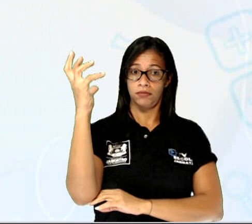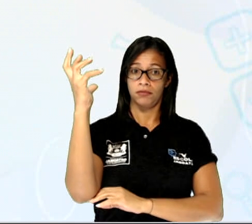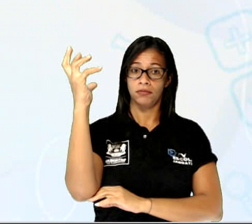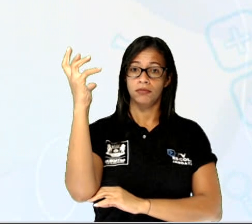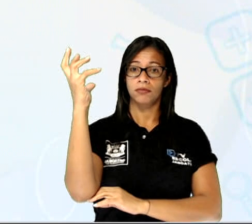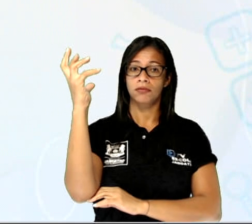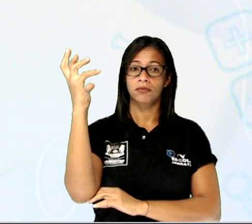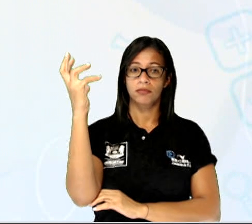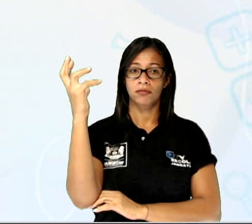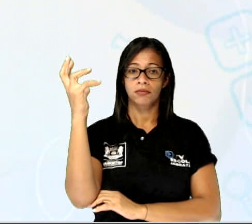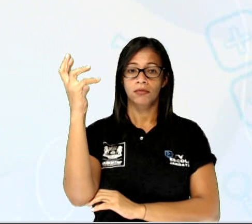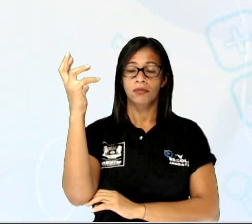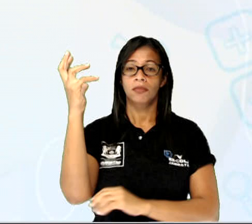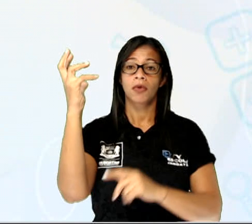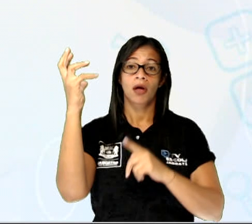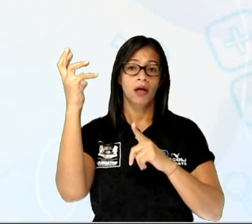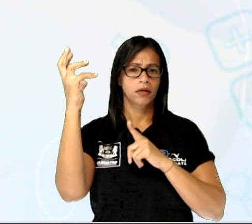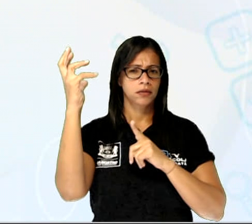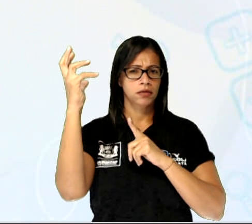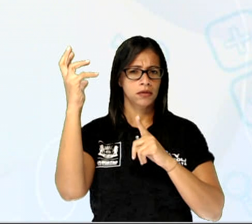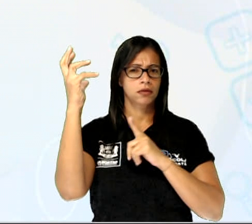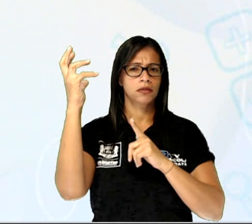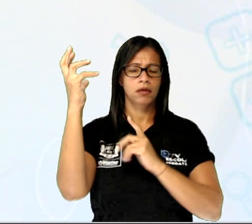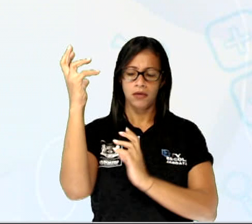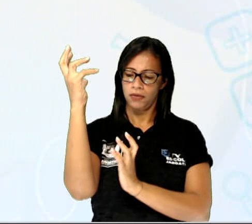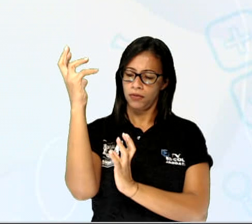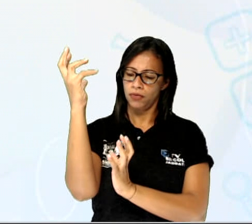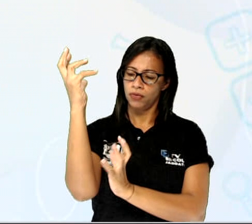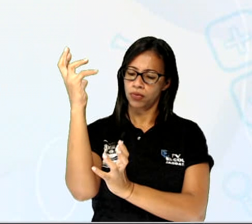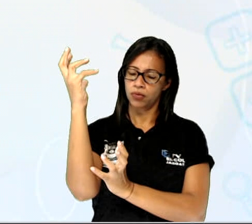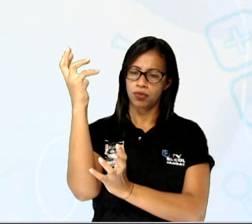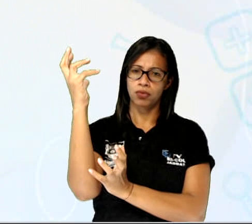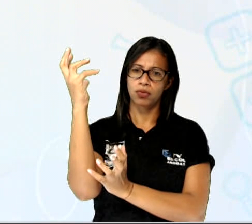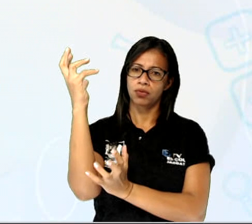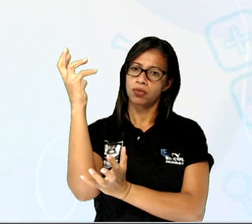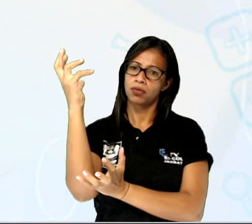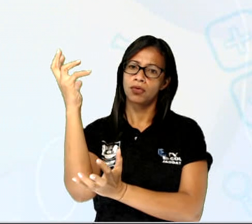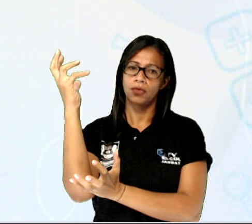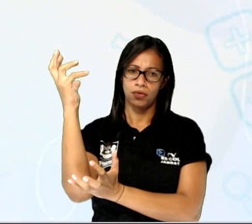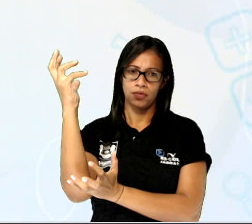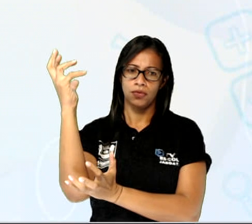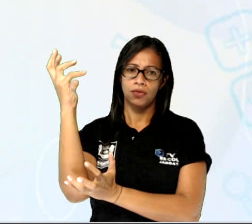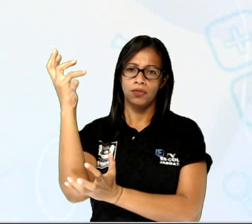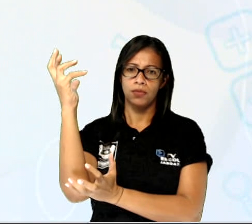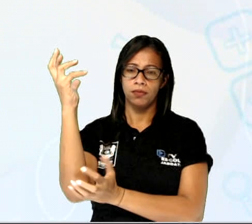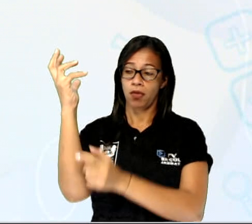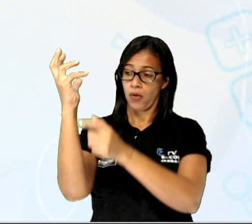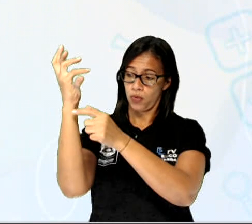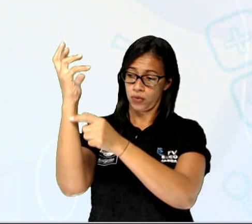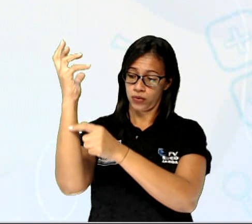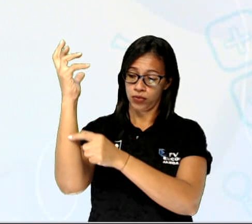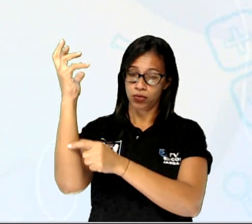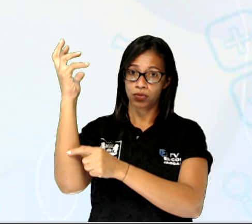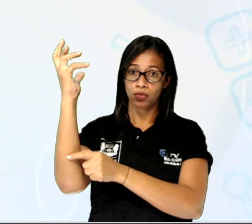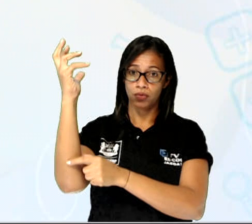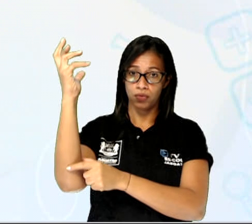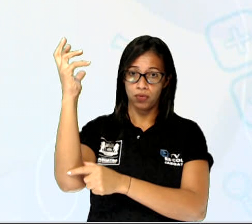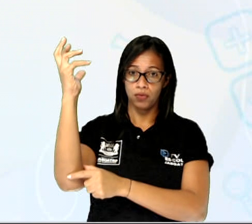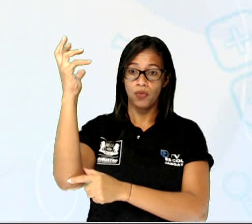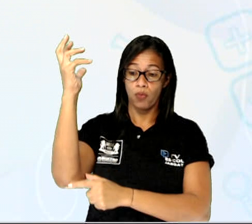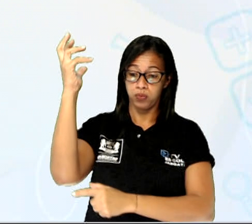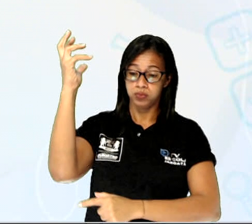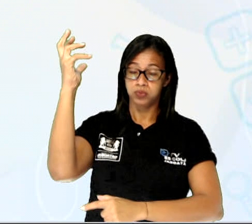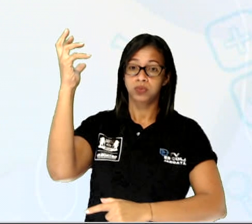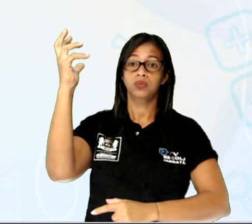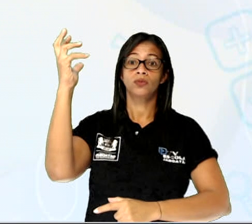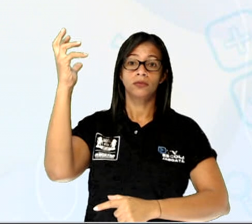horário das 8 horas, né? O tronco da árvore está longo, a copa da árvore é